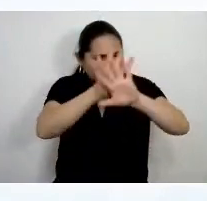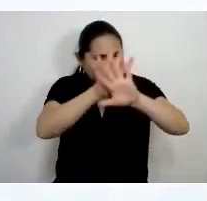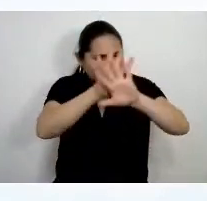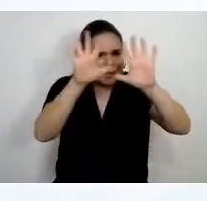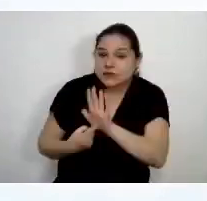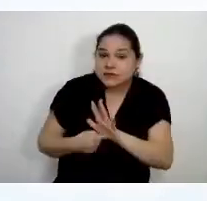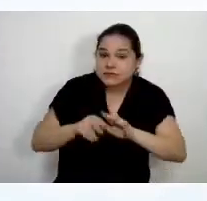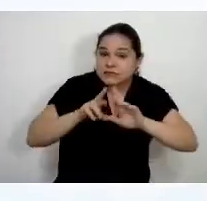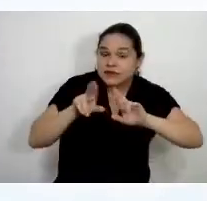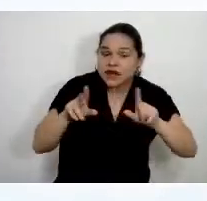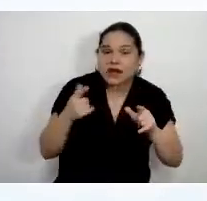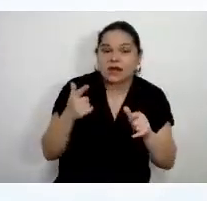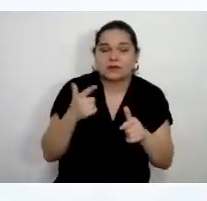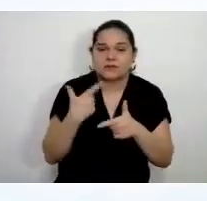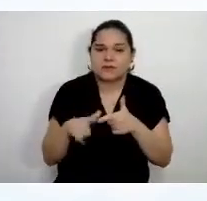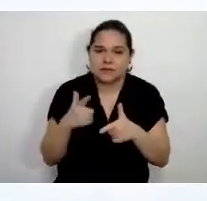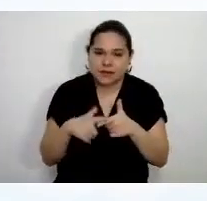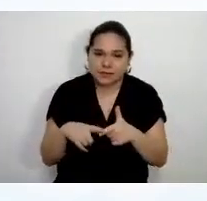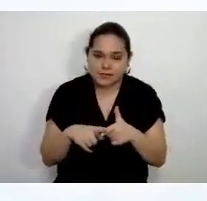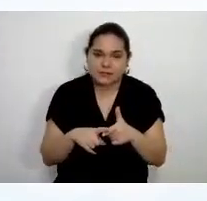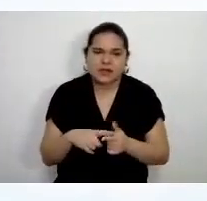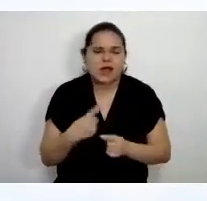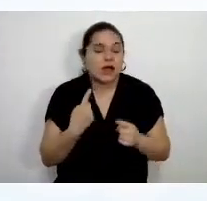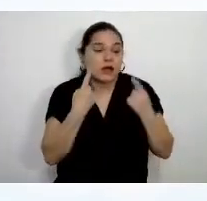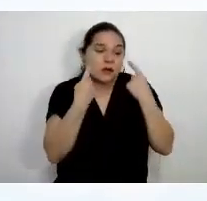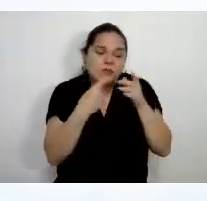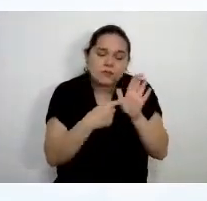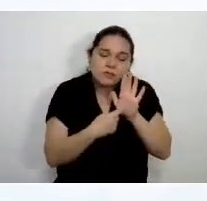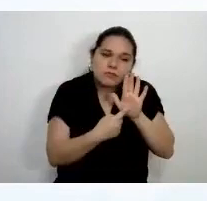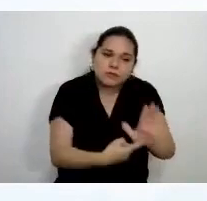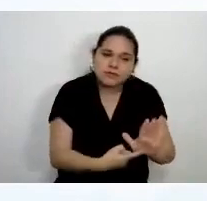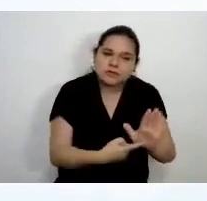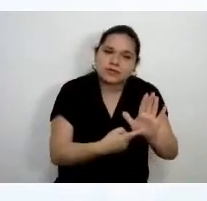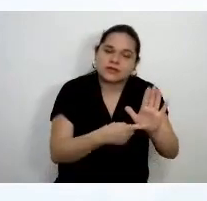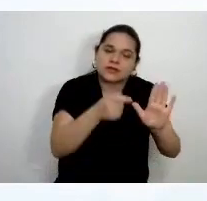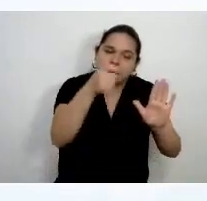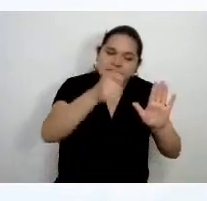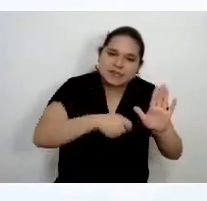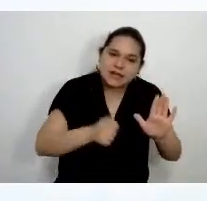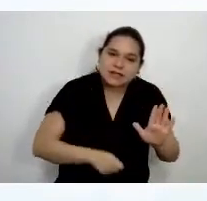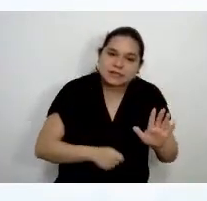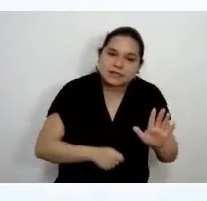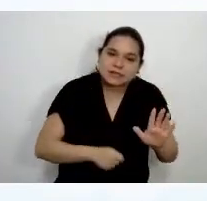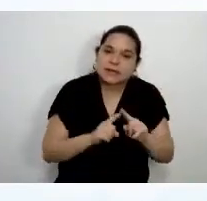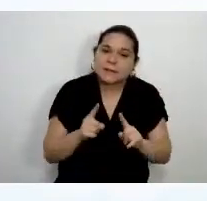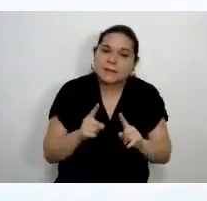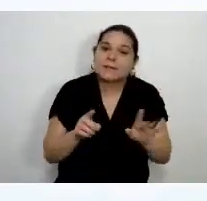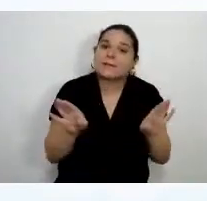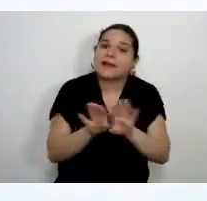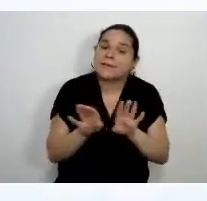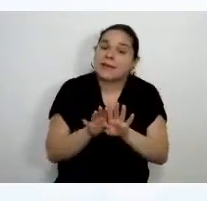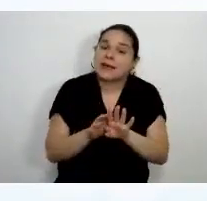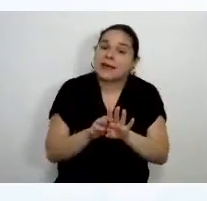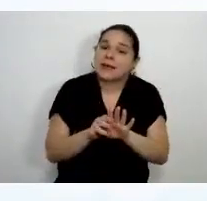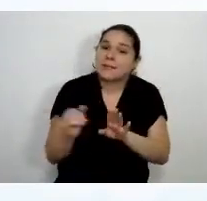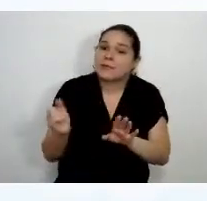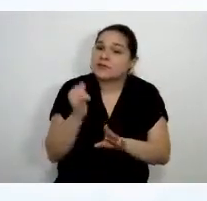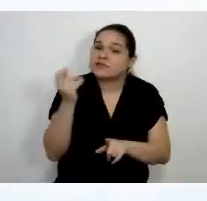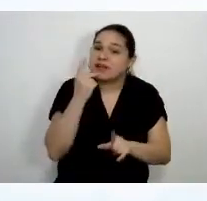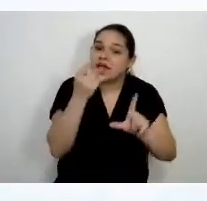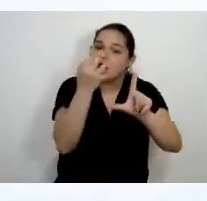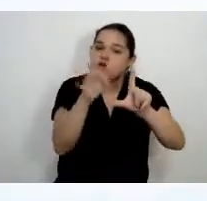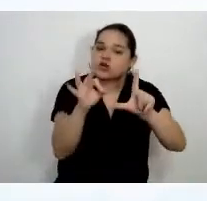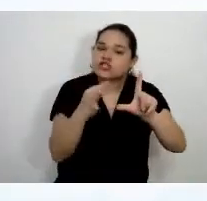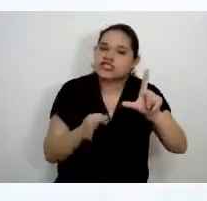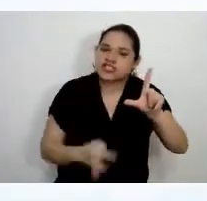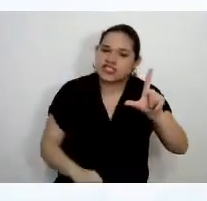vacina descoberta, a eficácia comprovada, aí o senhor está falando de uma logística agora que teria que ser feita